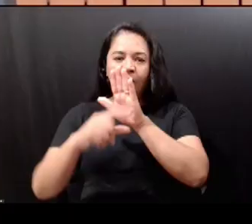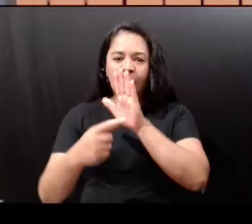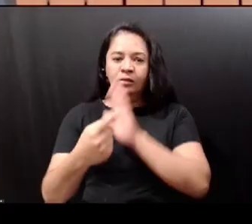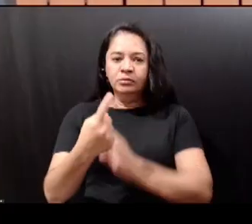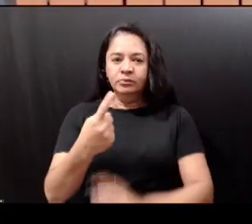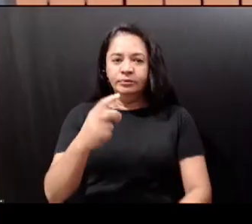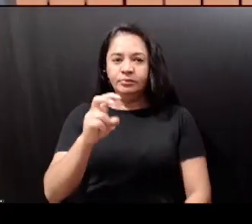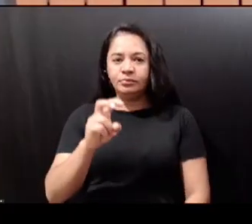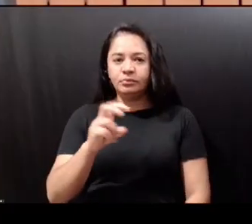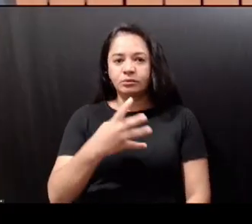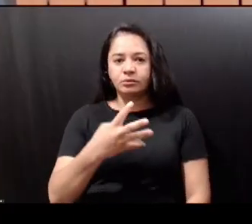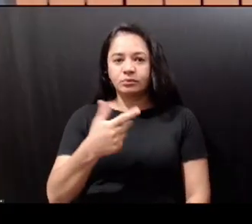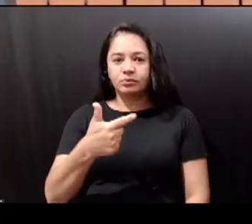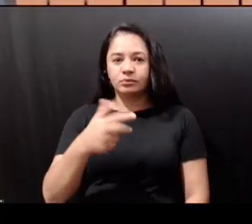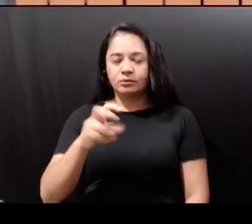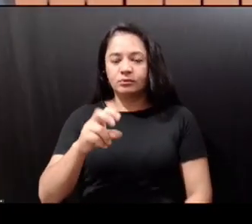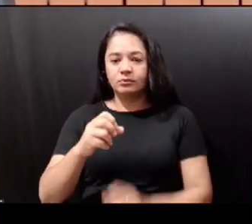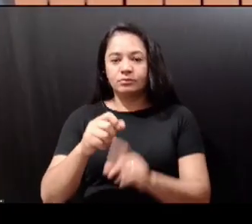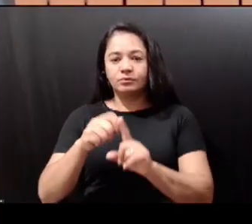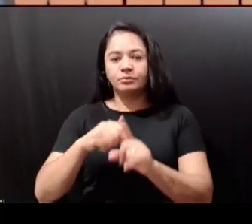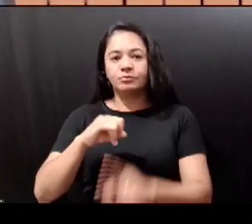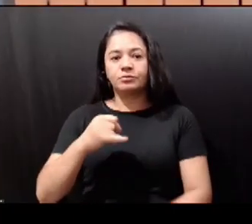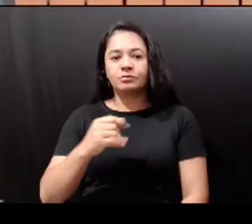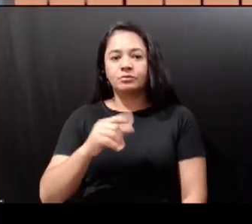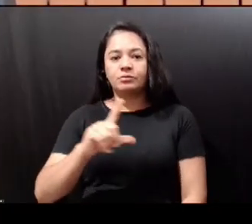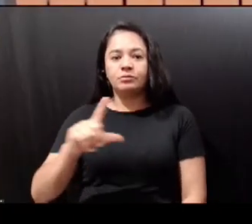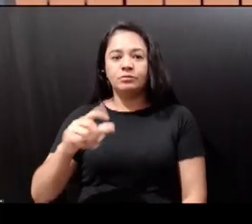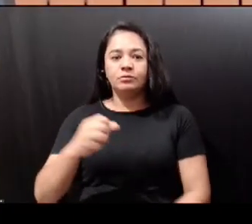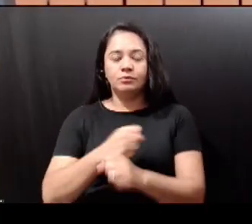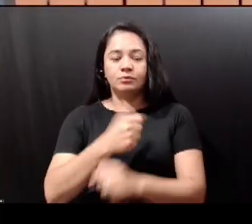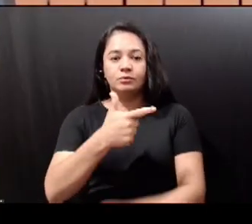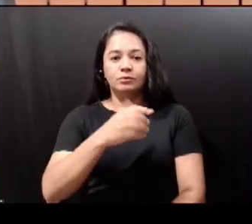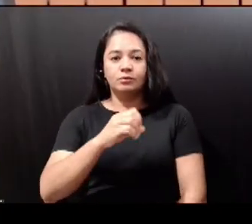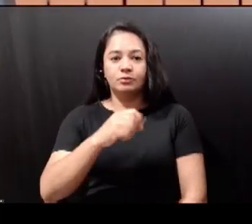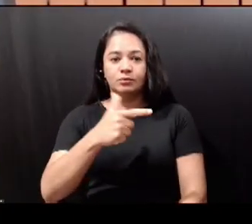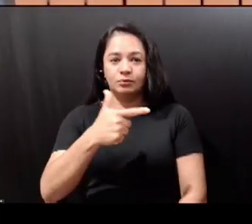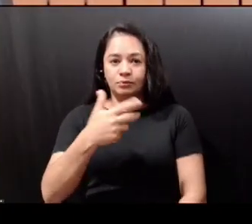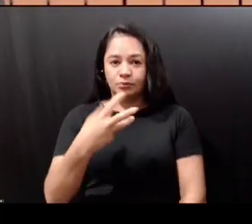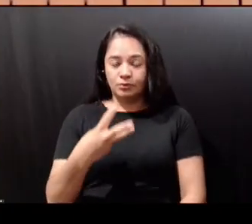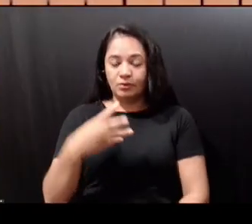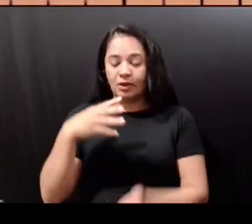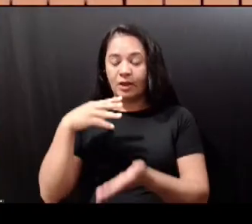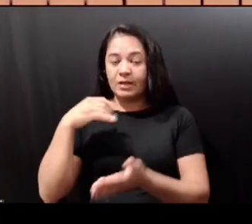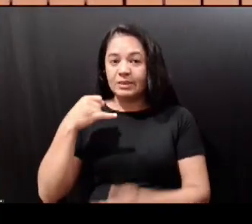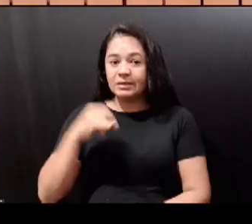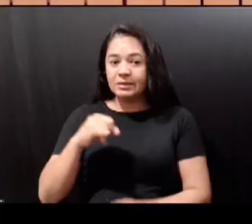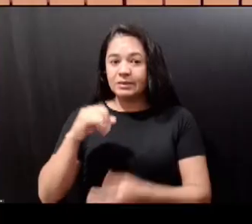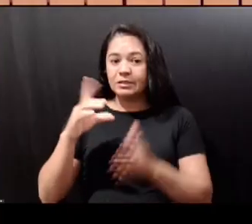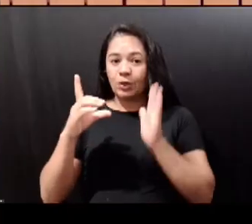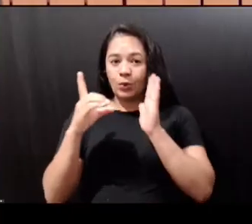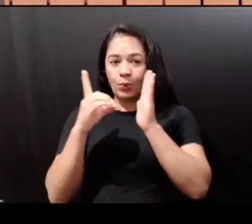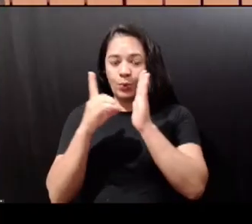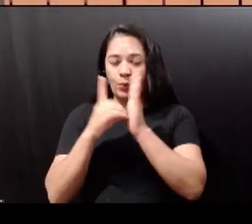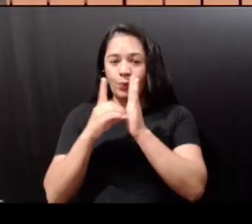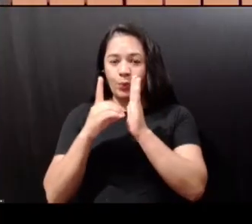julho de 2023, com a seguinte redação: na ausência do decreto do regulamentador